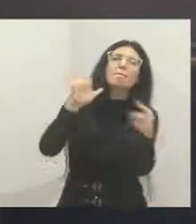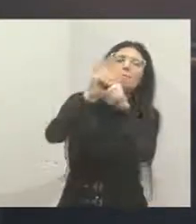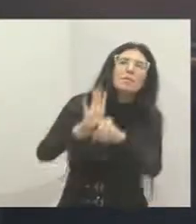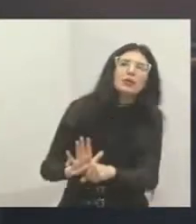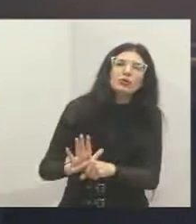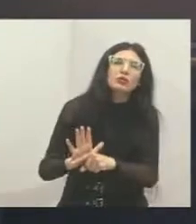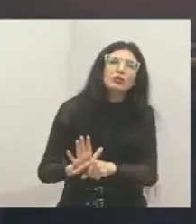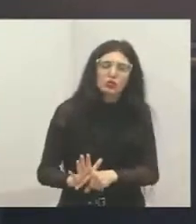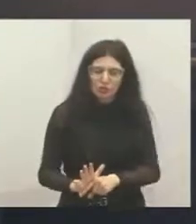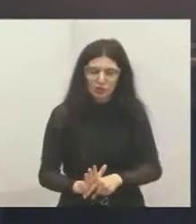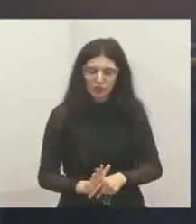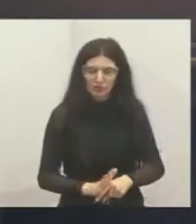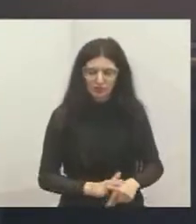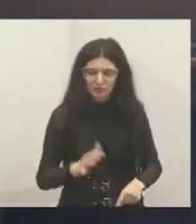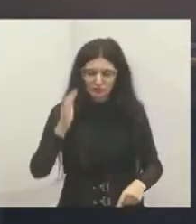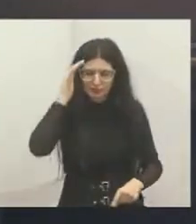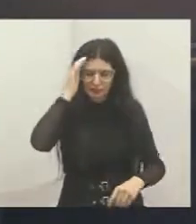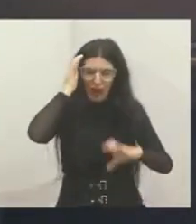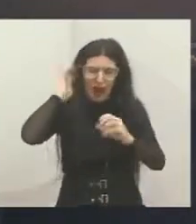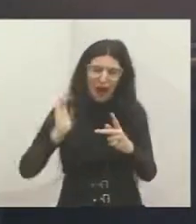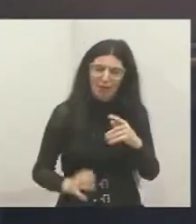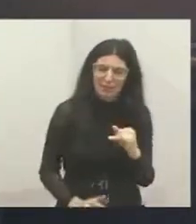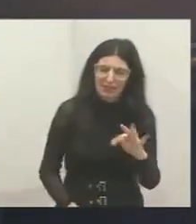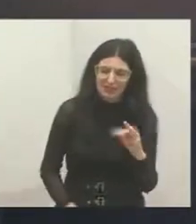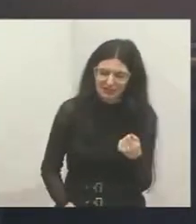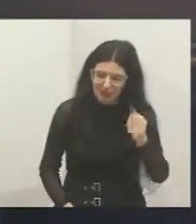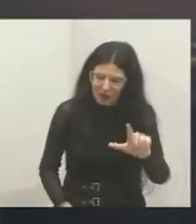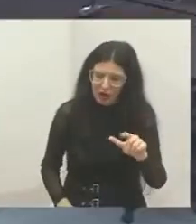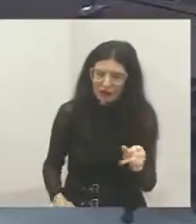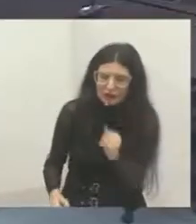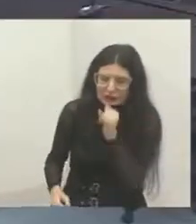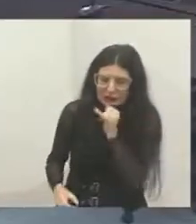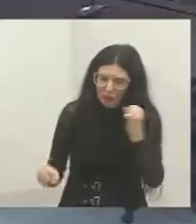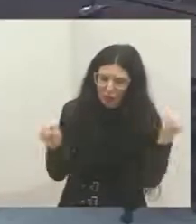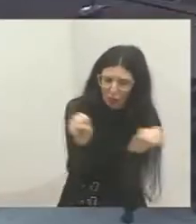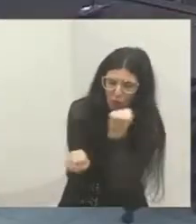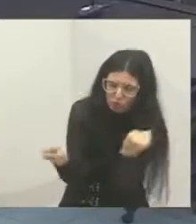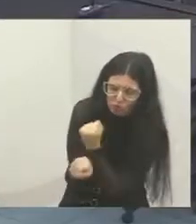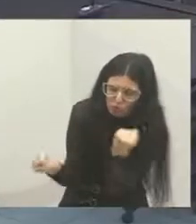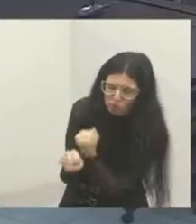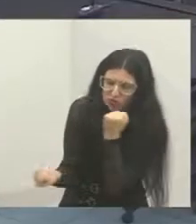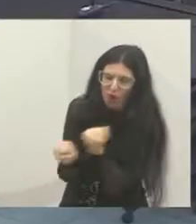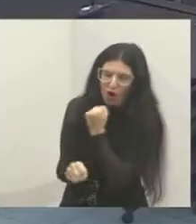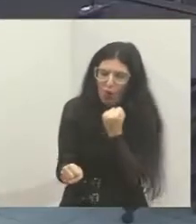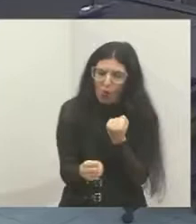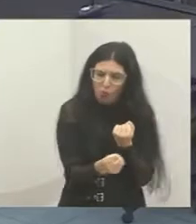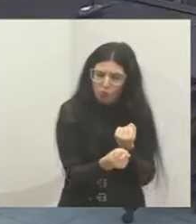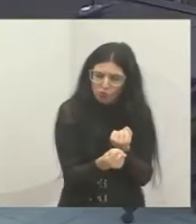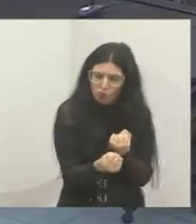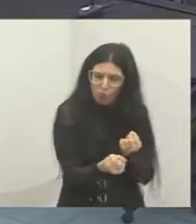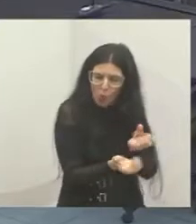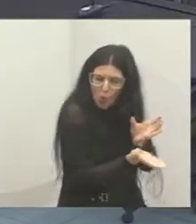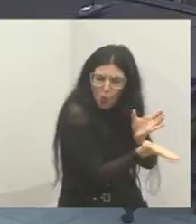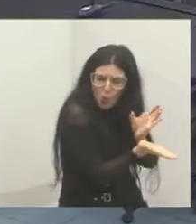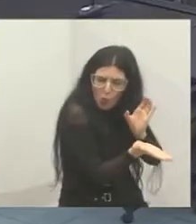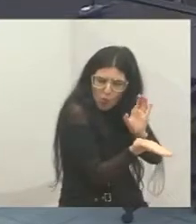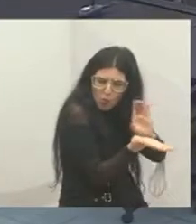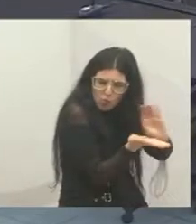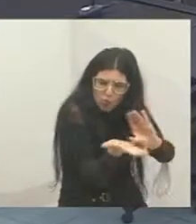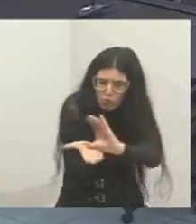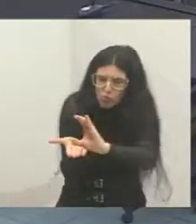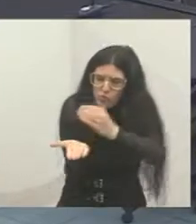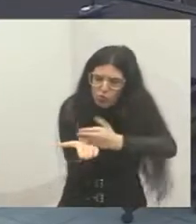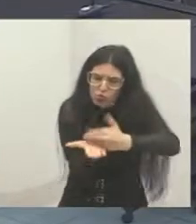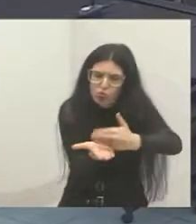capital aí? 200 mil? Deixa eu ver aqui. Isso? Procura para mim aqui, por favor, a aplicação